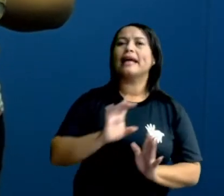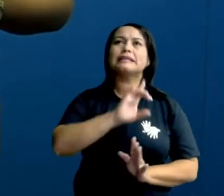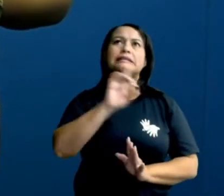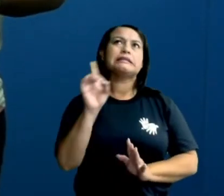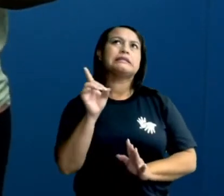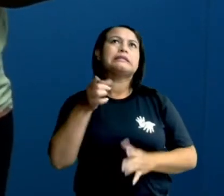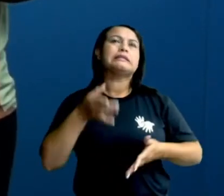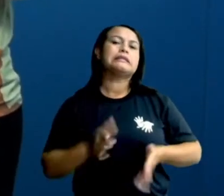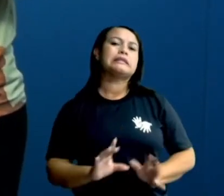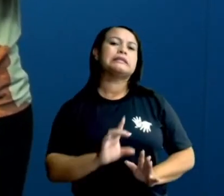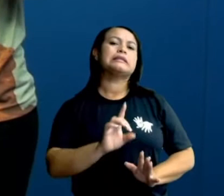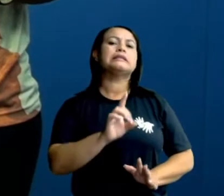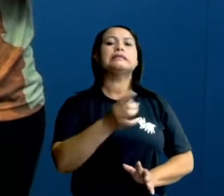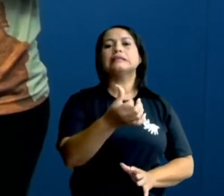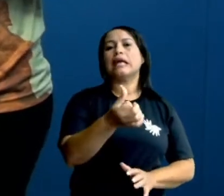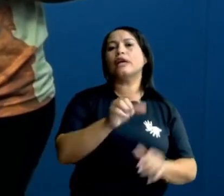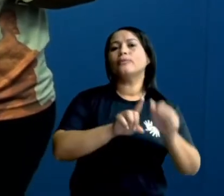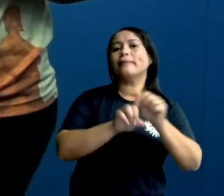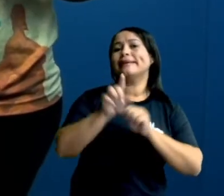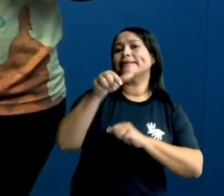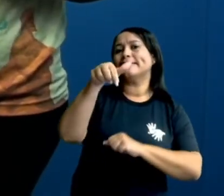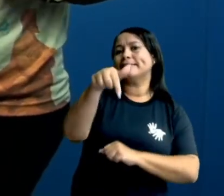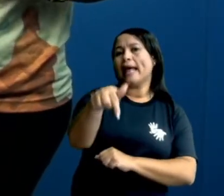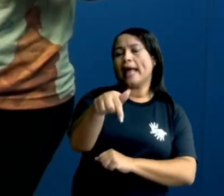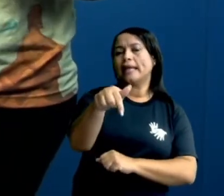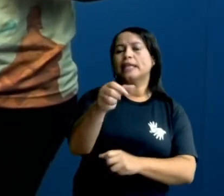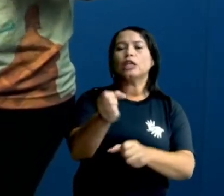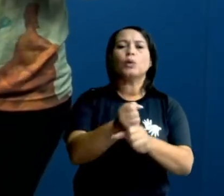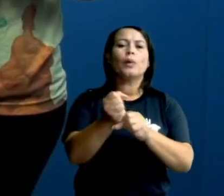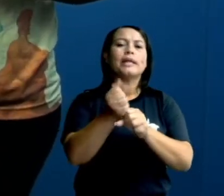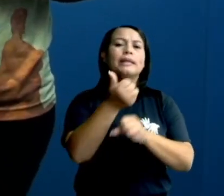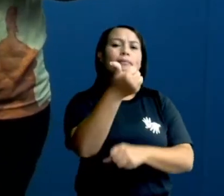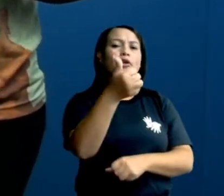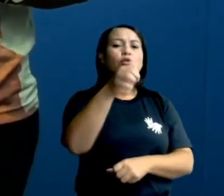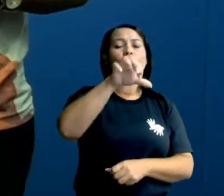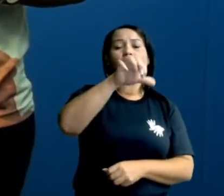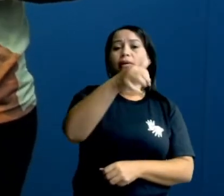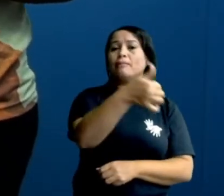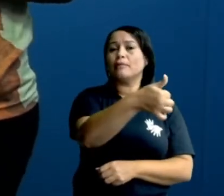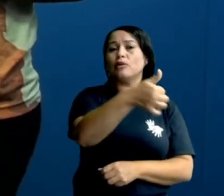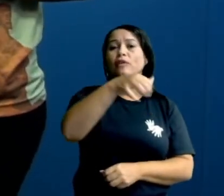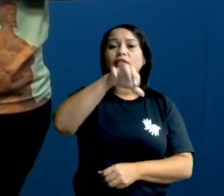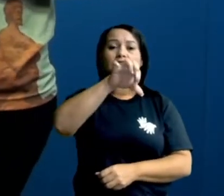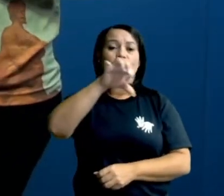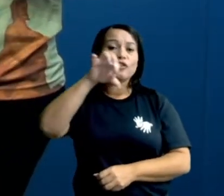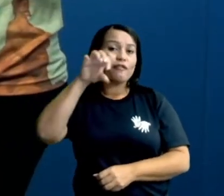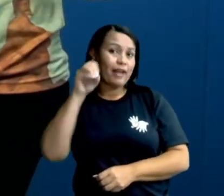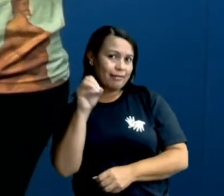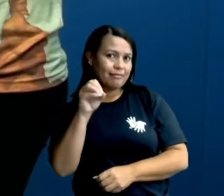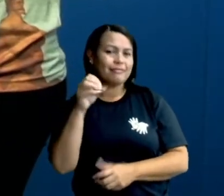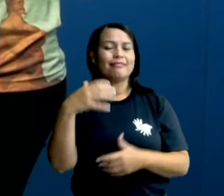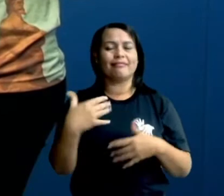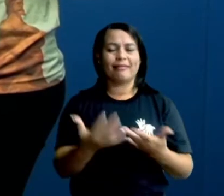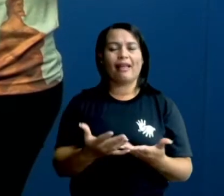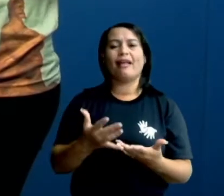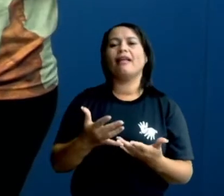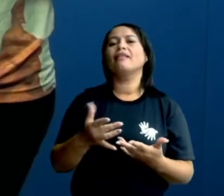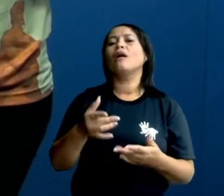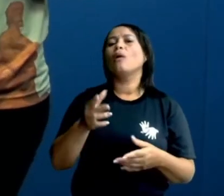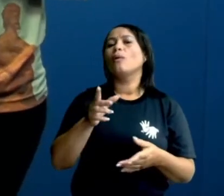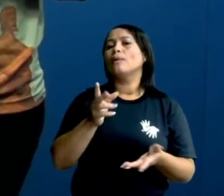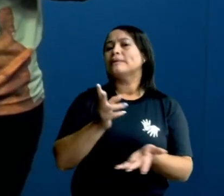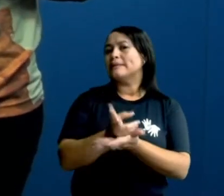dia 6 do mês 7 do ano de 1990, não é isso? Ou seja,